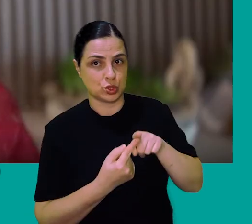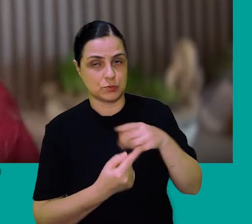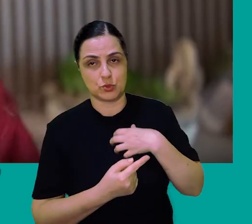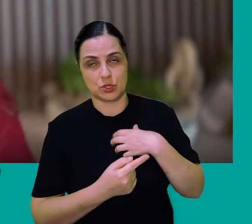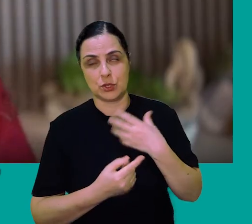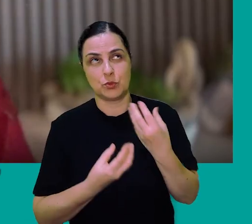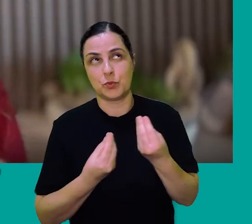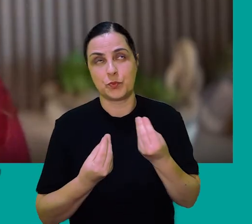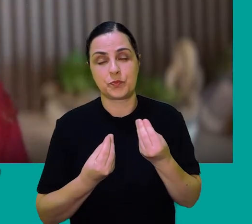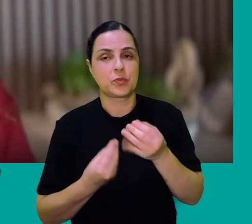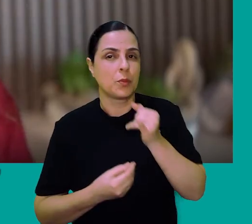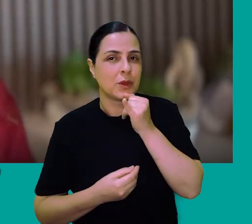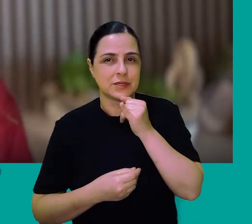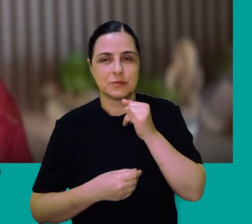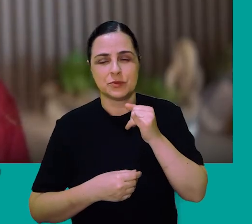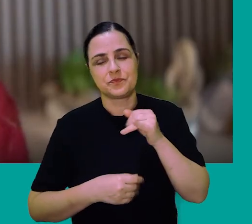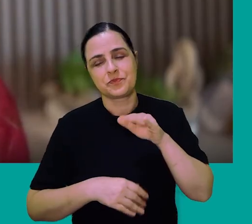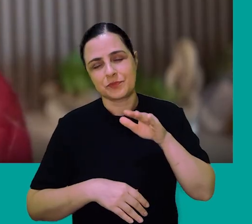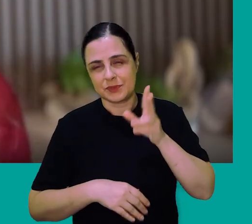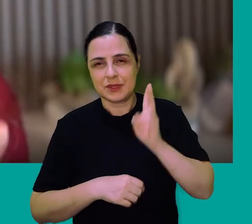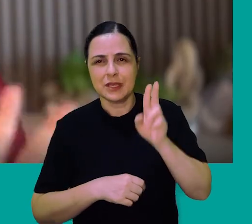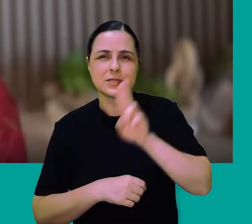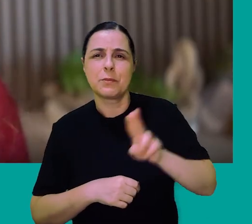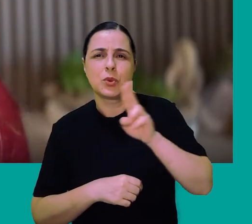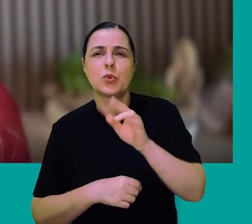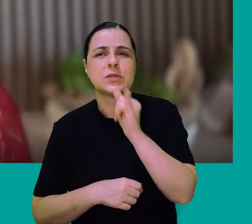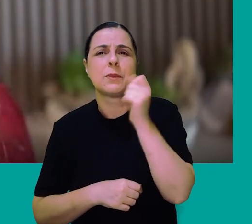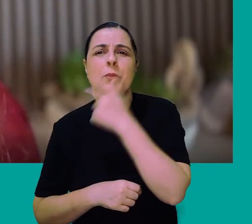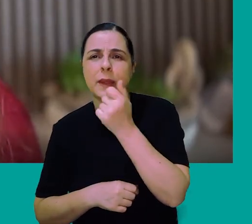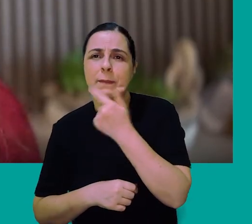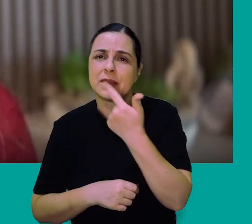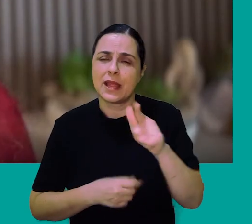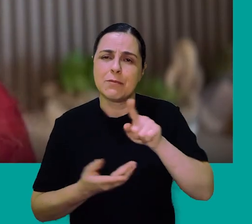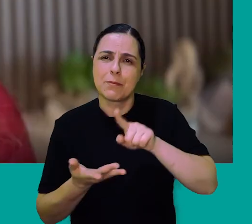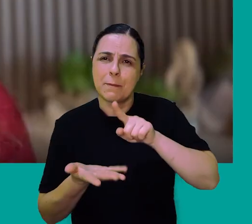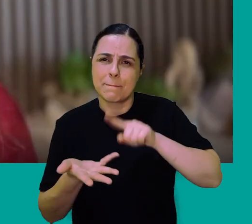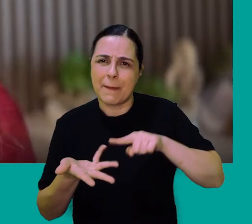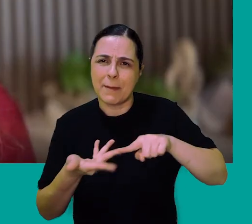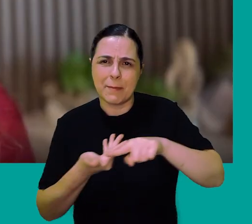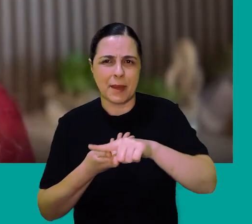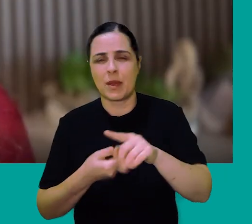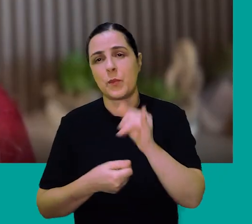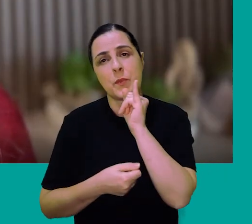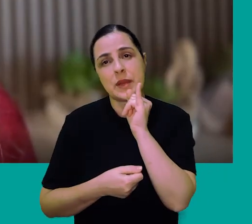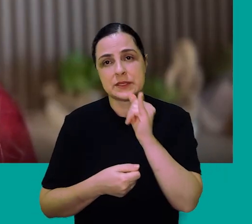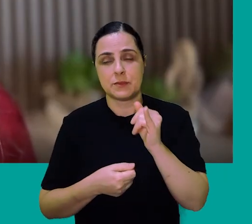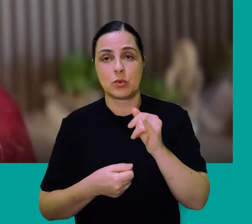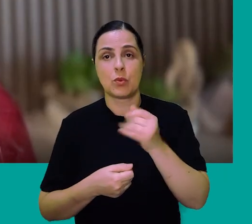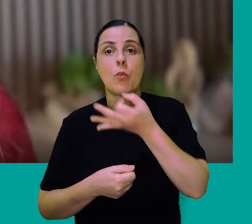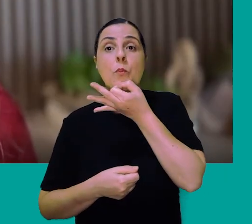né, desse lugar da piada, etc., mas tem outros inúmeros formatos, né? Então, de fazer realmente